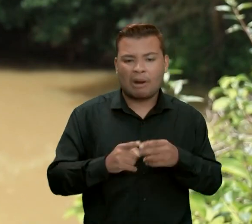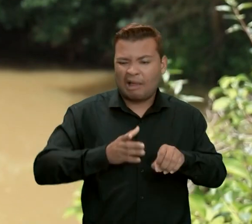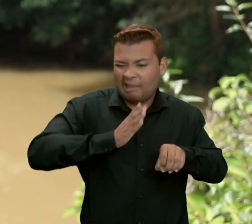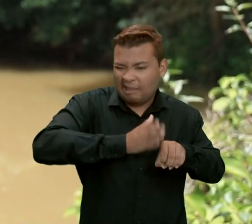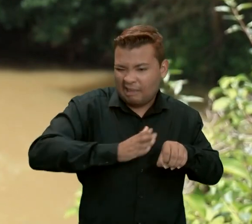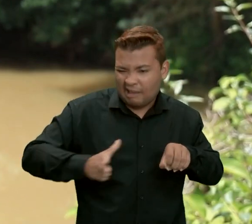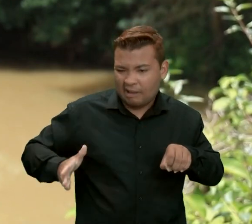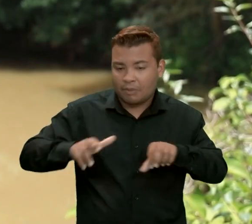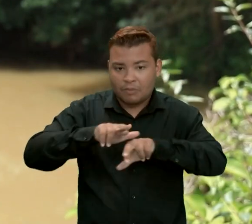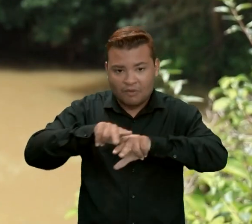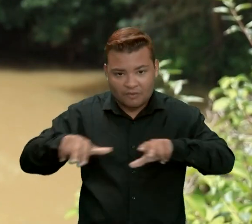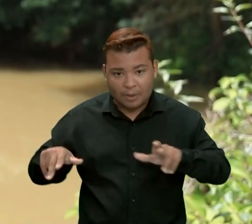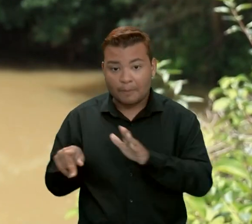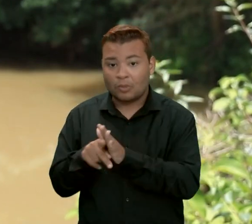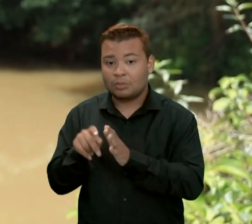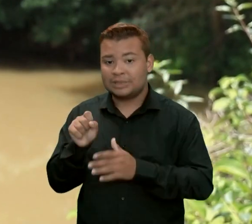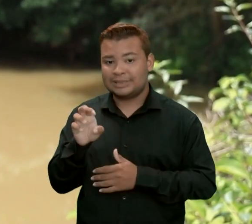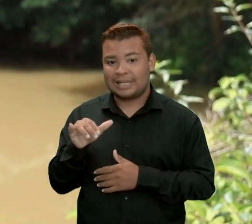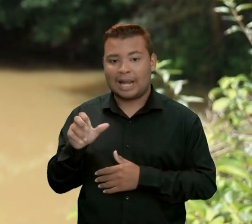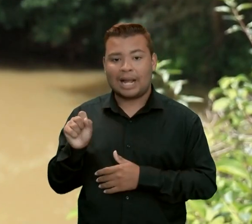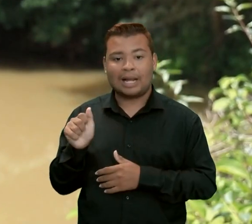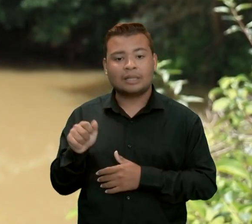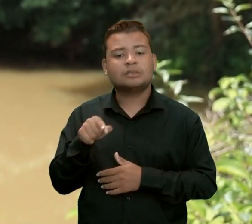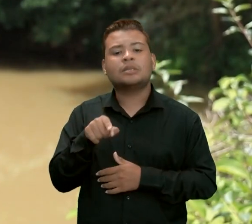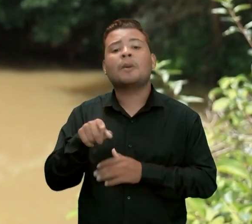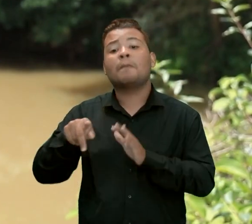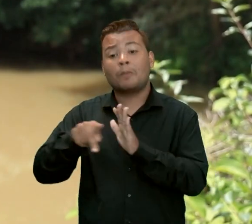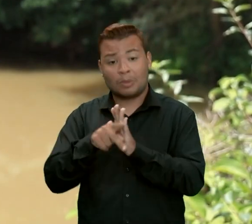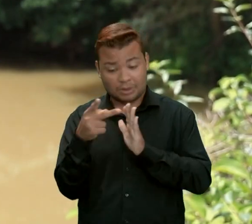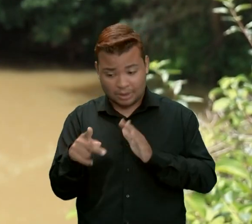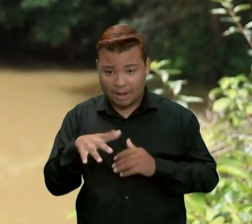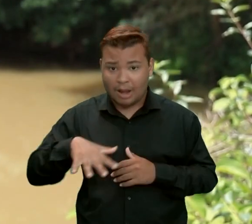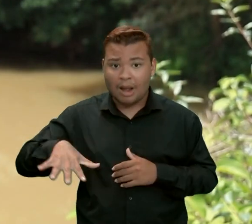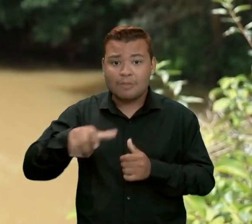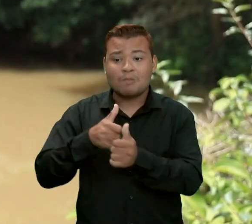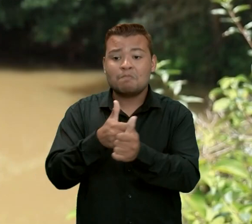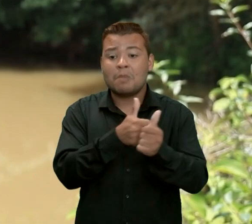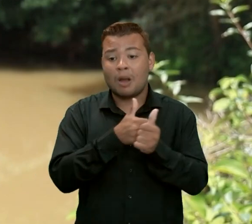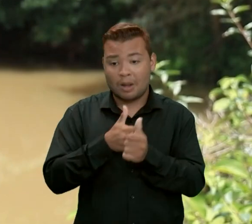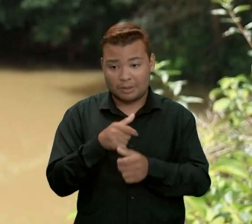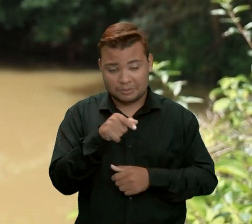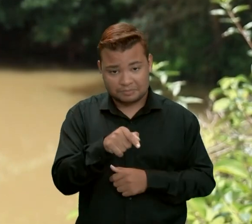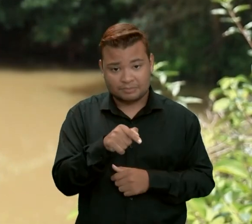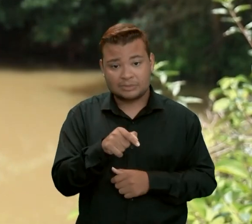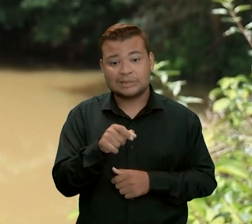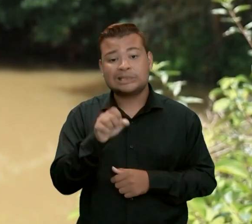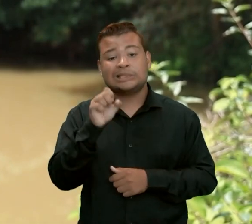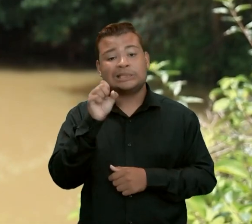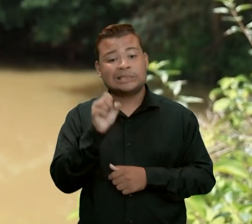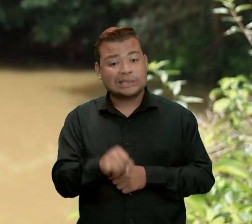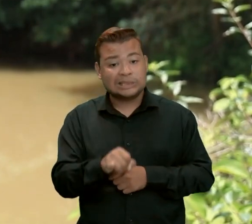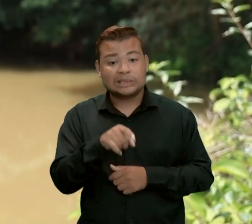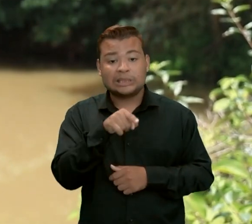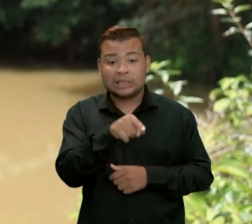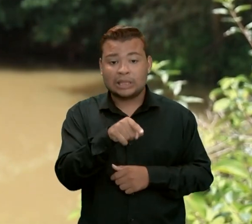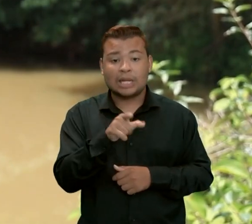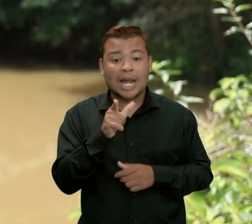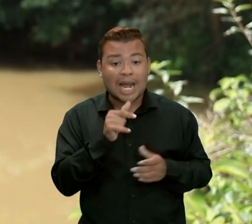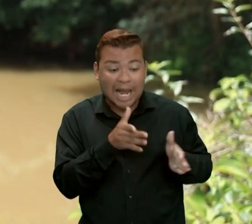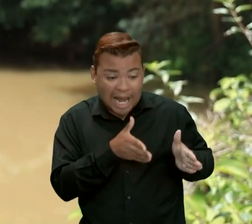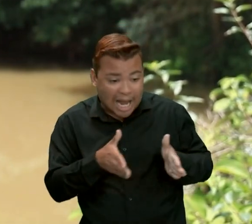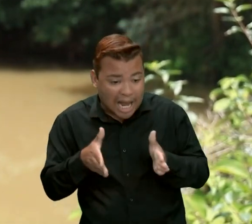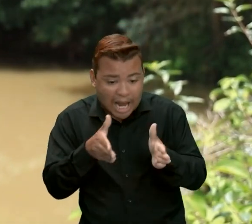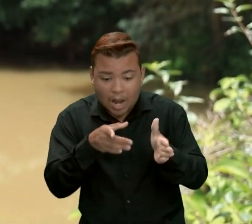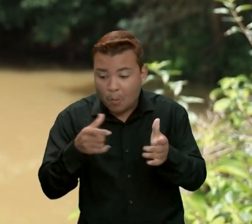estão no Ceasa, eles vêm da região metropolitana de Goiânia, e se não forem atendidos diretamente pelo canal do